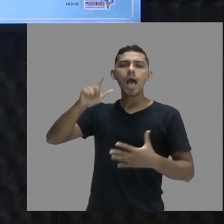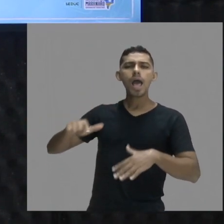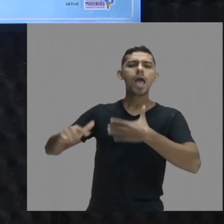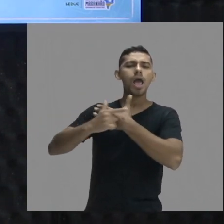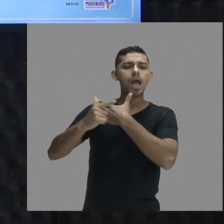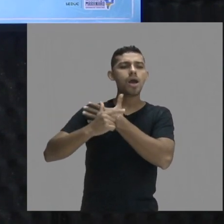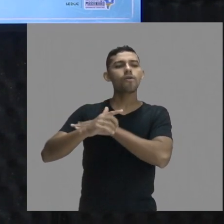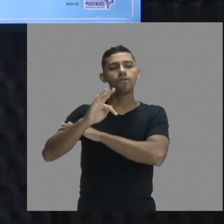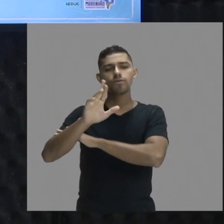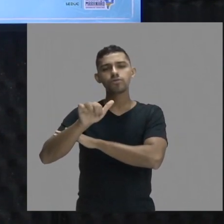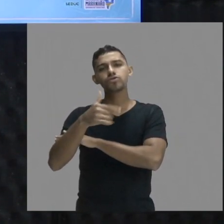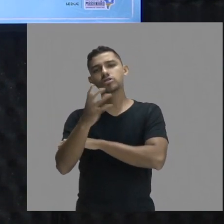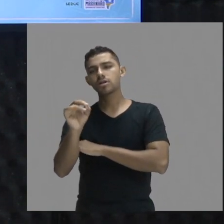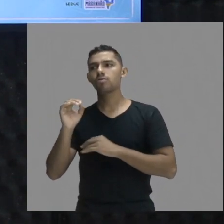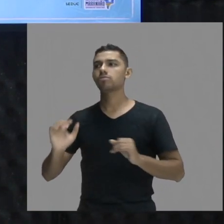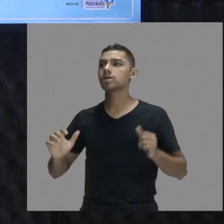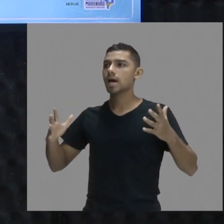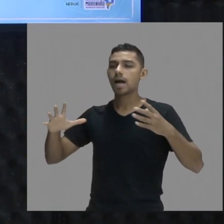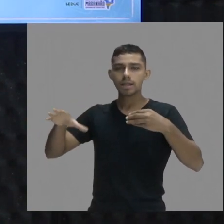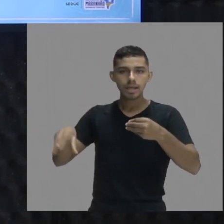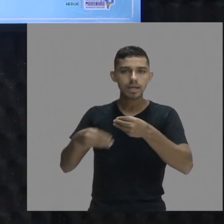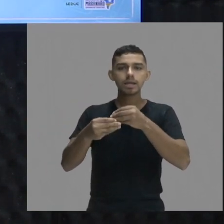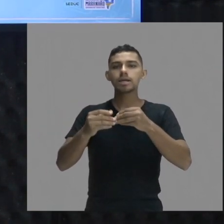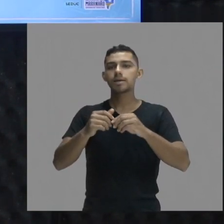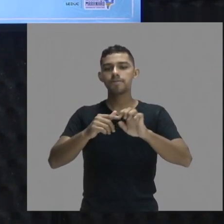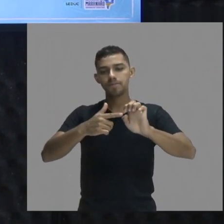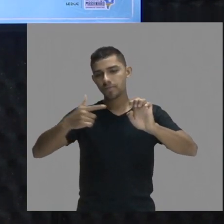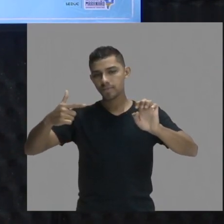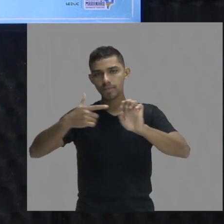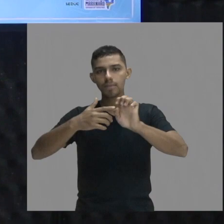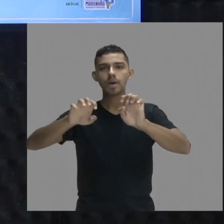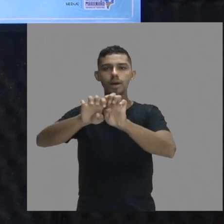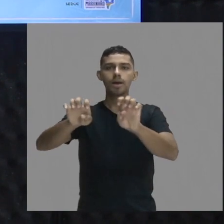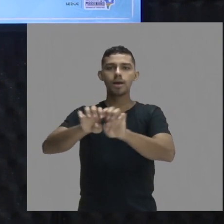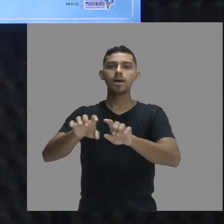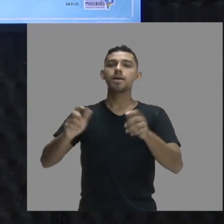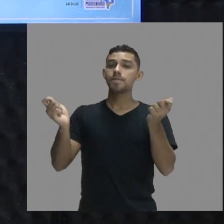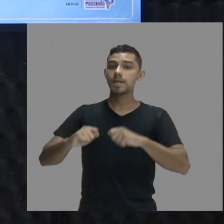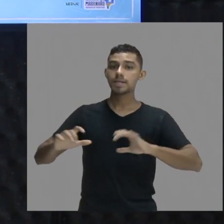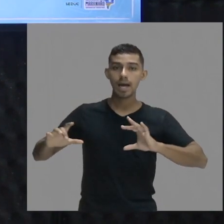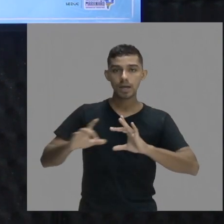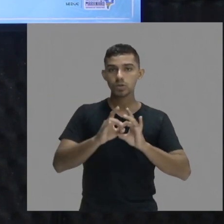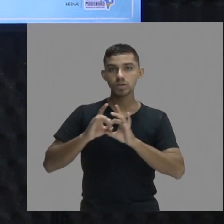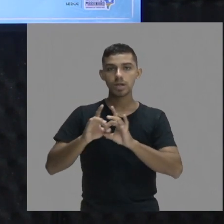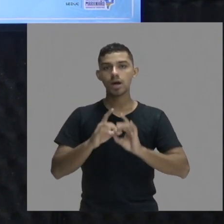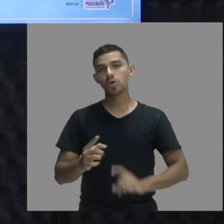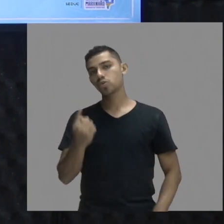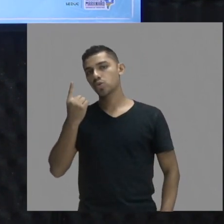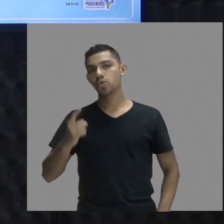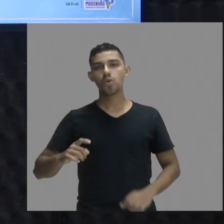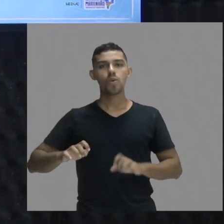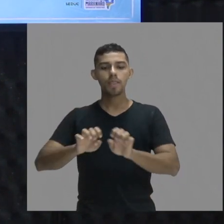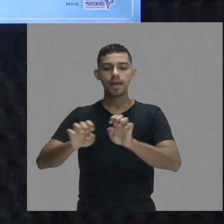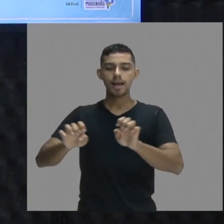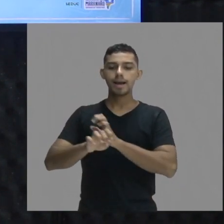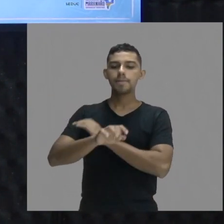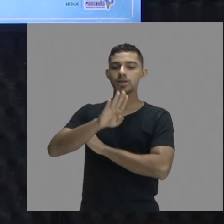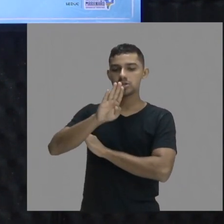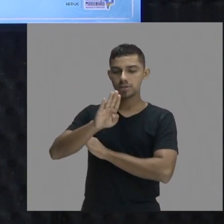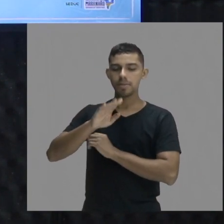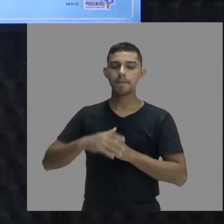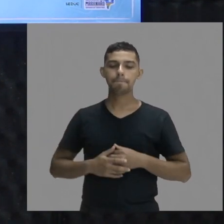cada elemento do conjunto A, que é as variáveis independentes, deve estar associado a um único elemento de B.